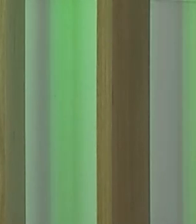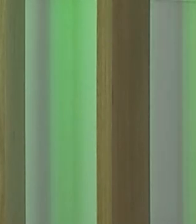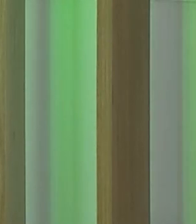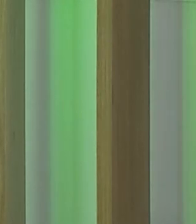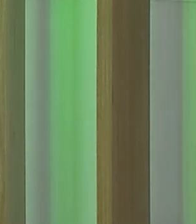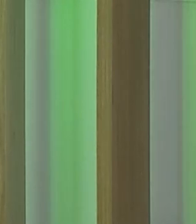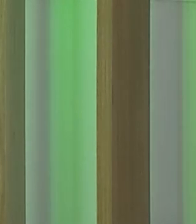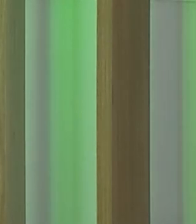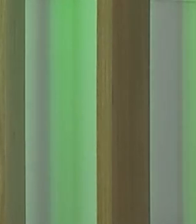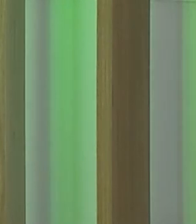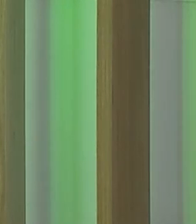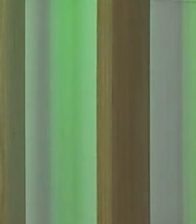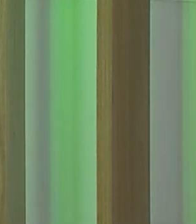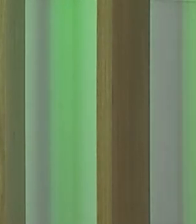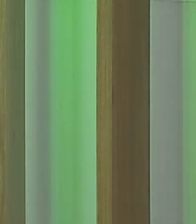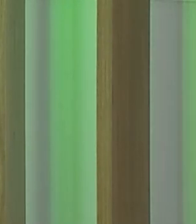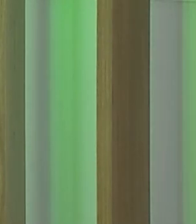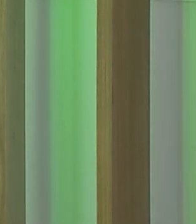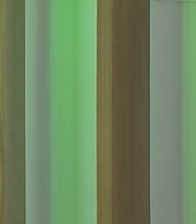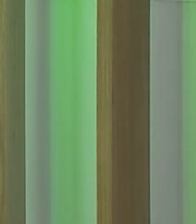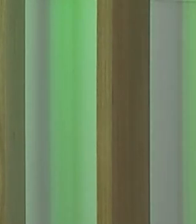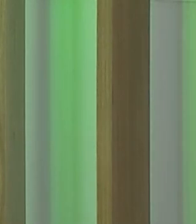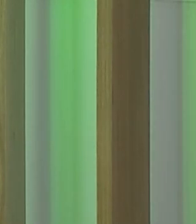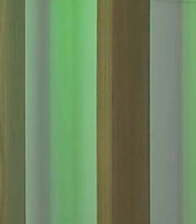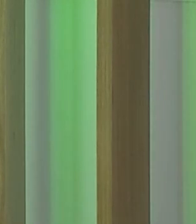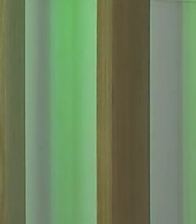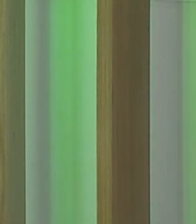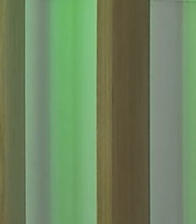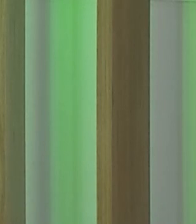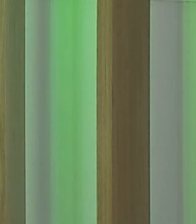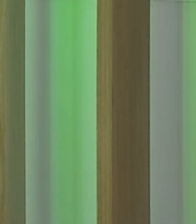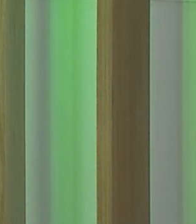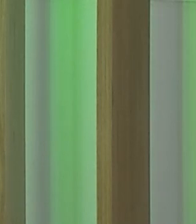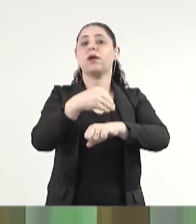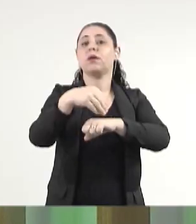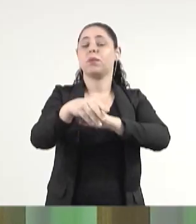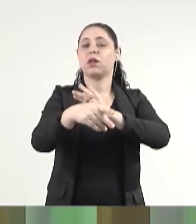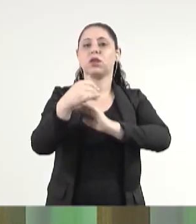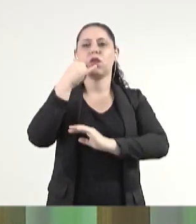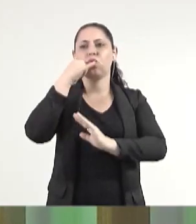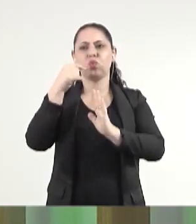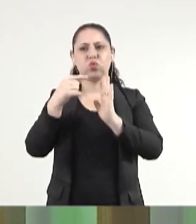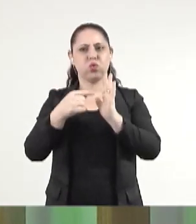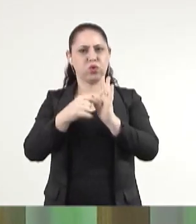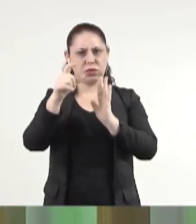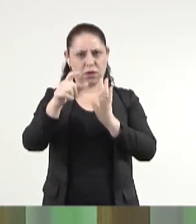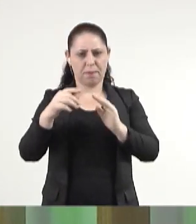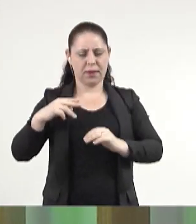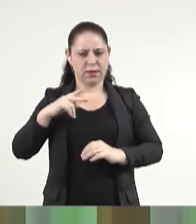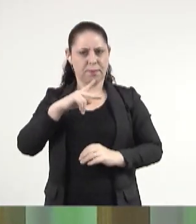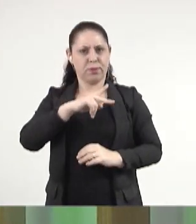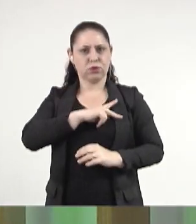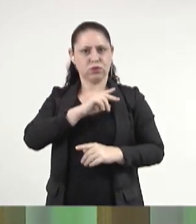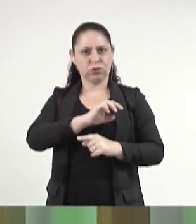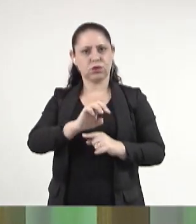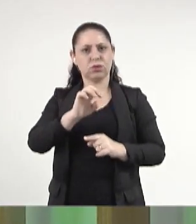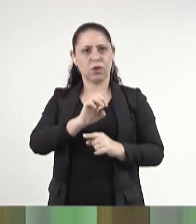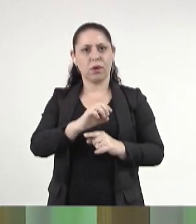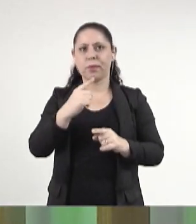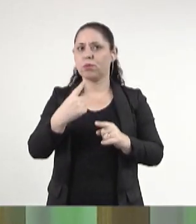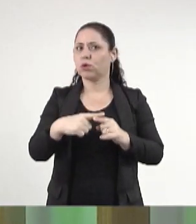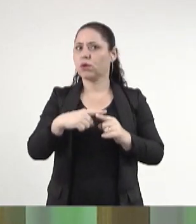Paulo Duarte anunciou hoje, durante a sessão de hoje, que deve encaminhar denúncia ao Ministério Público